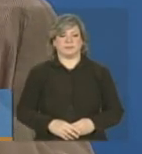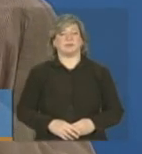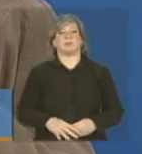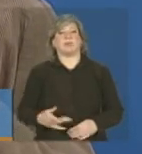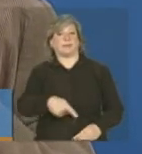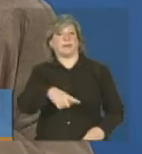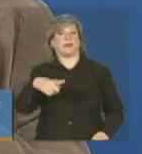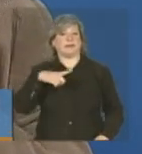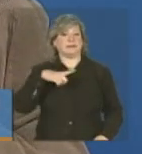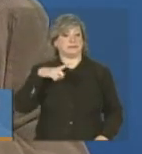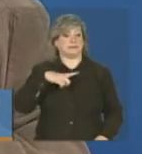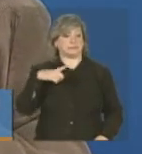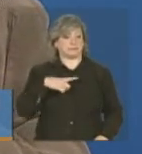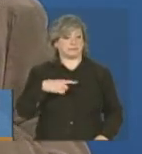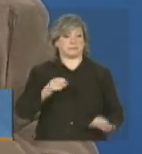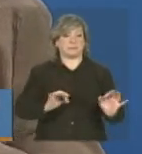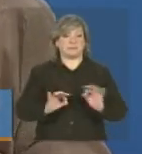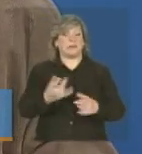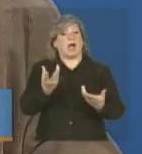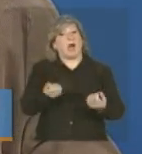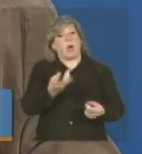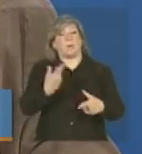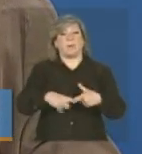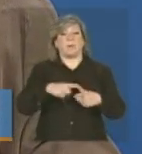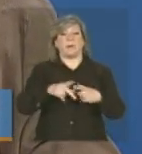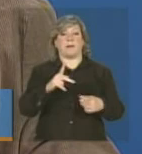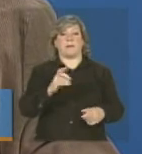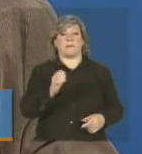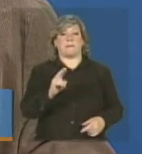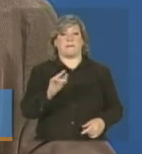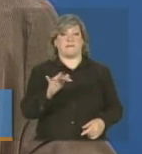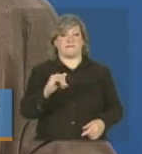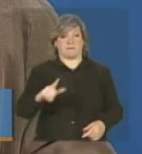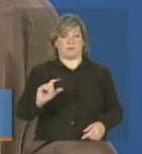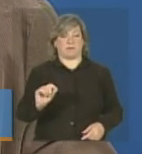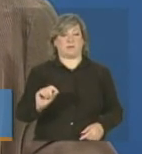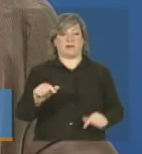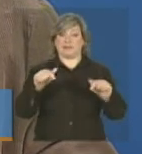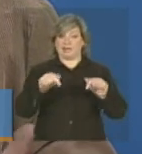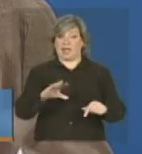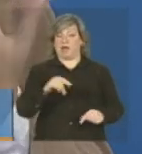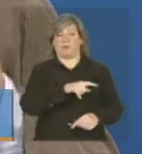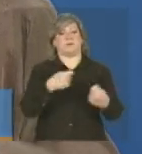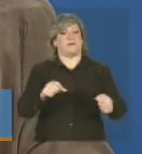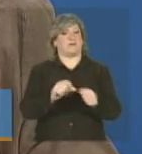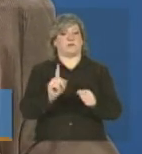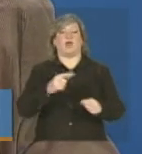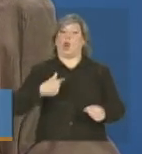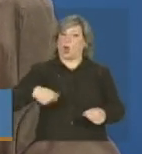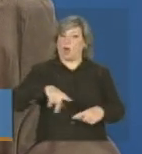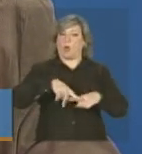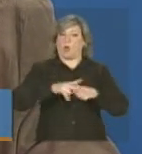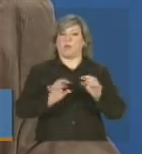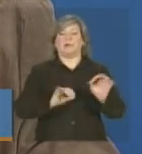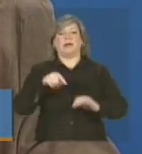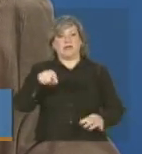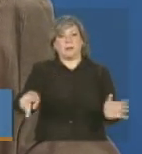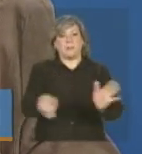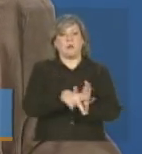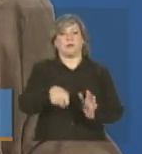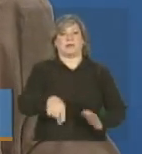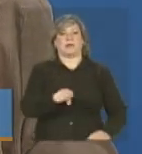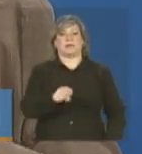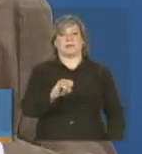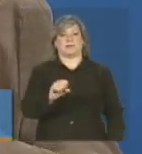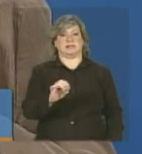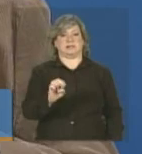Então há um problema aí no perfil. Nesse caso, ele não vai precisar fazer nenhuma ação. A gente vai corrigir isso pelo próprio sistema, né?